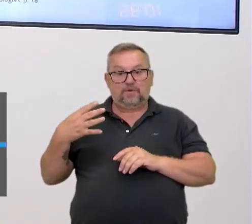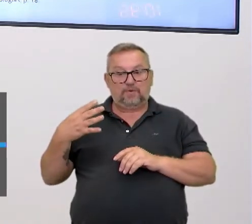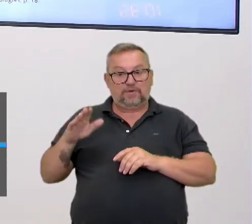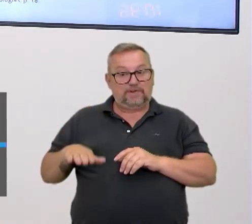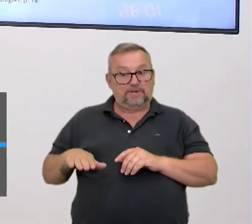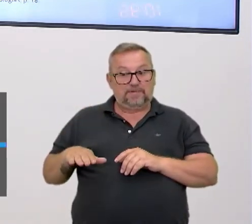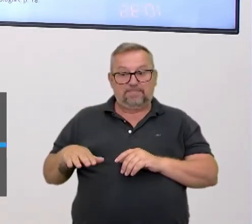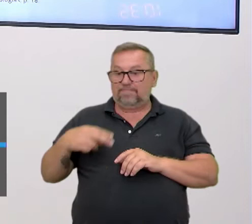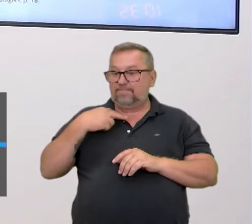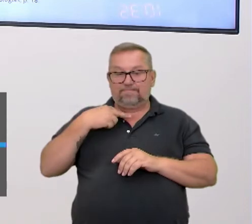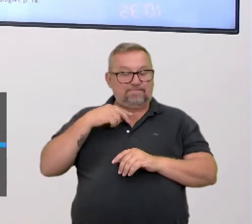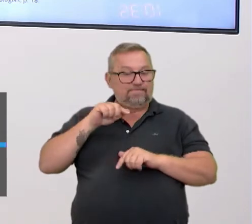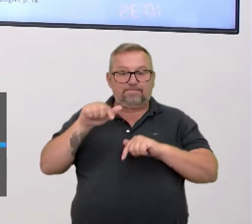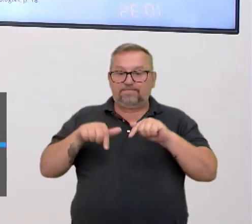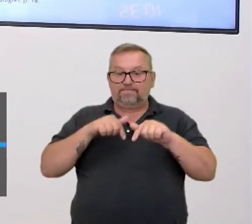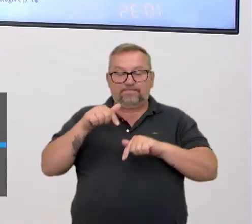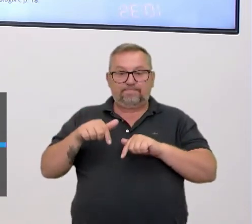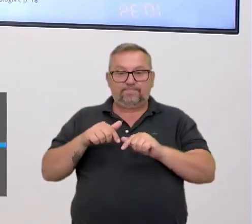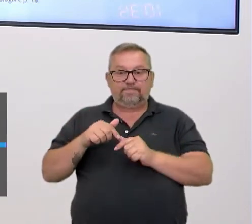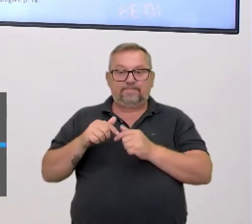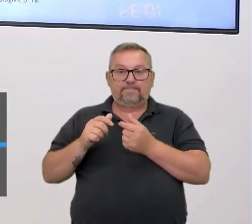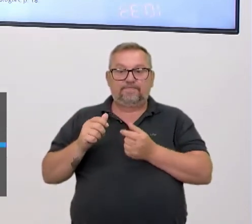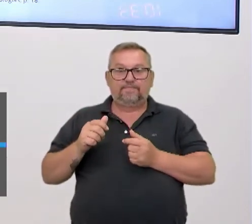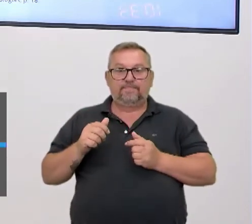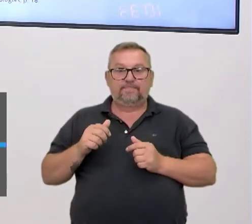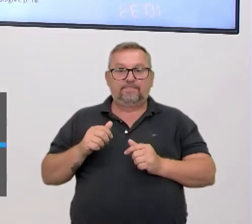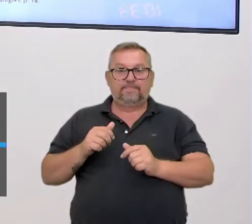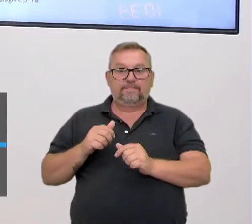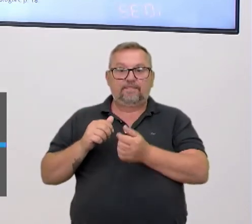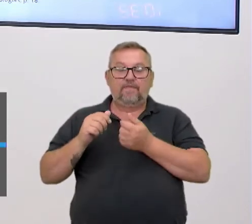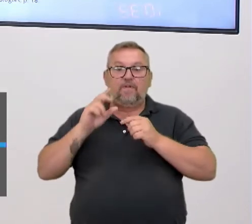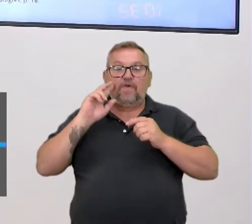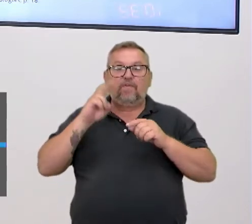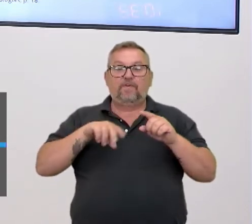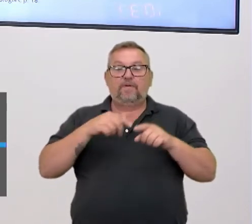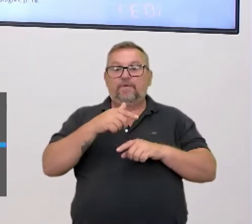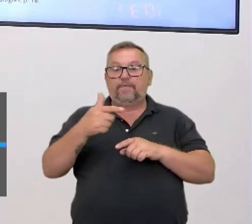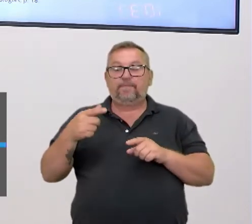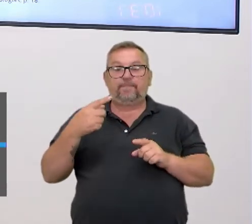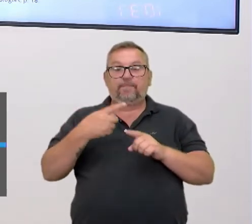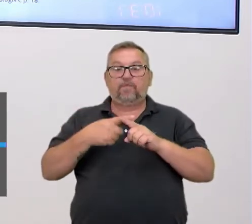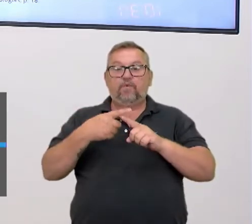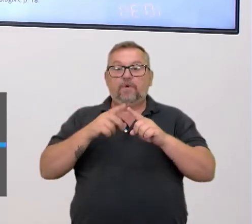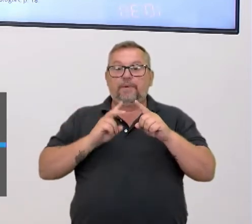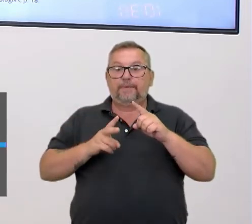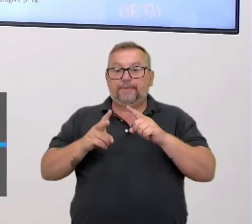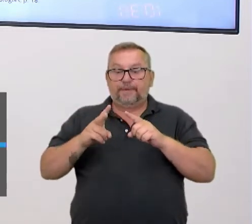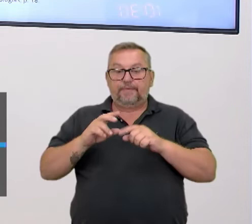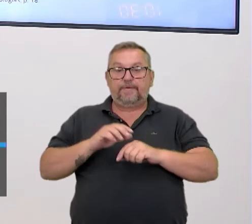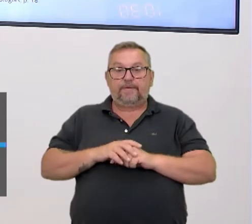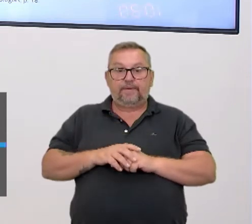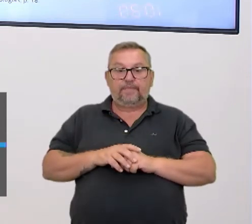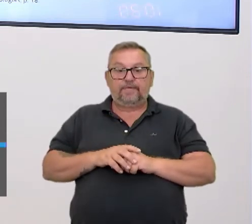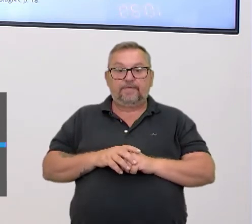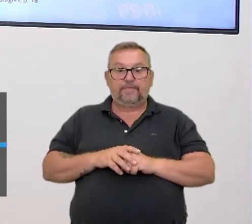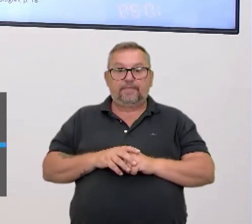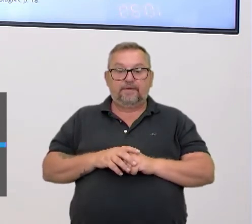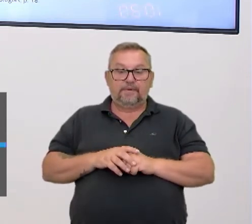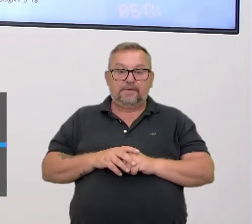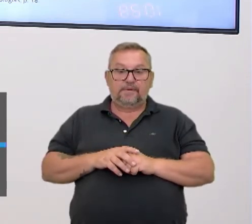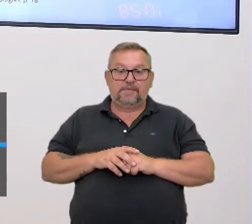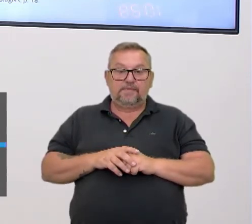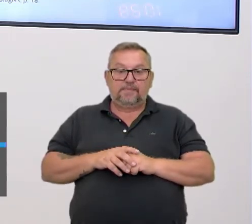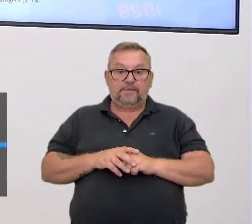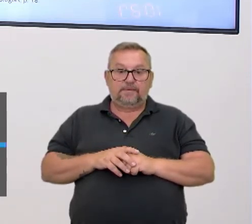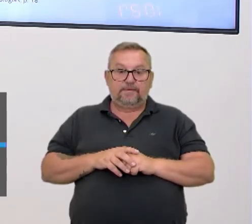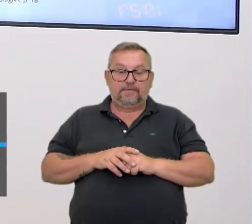14 anos não podem trabalhar. Então, veja que aqui, ó, não tem, por que continuar esse diagrama de